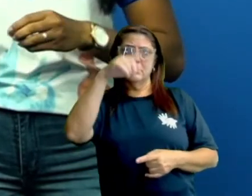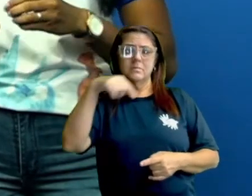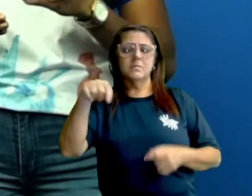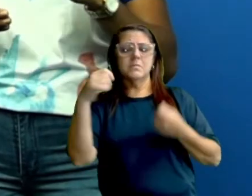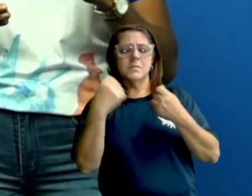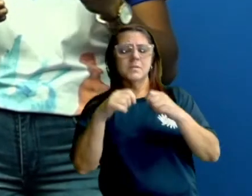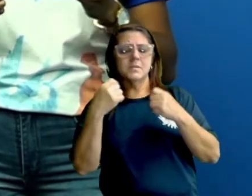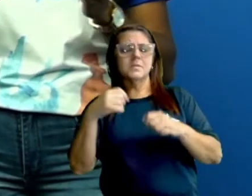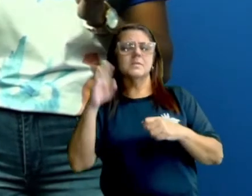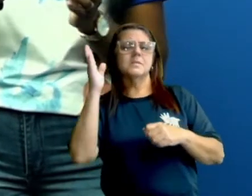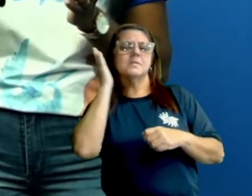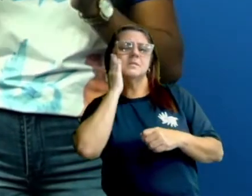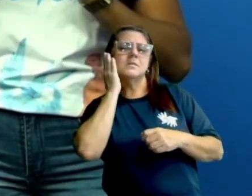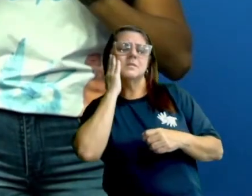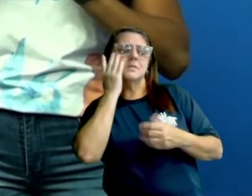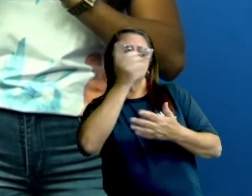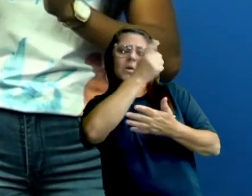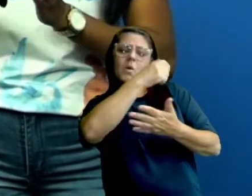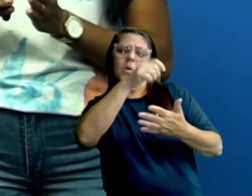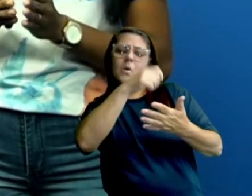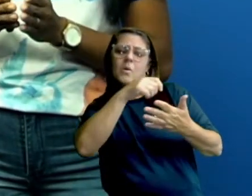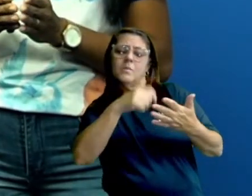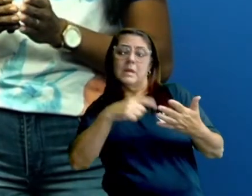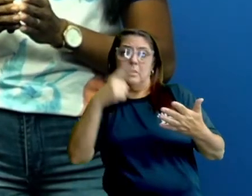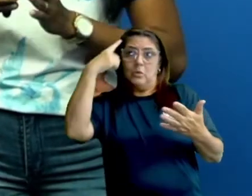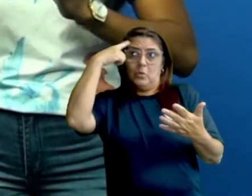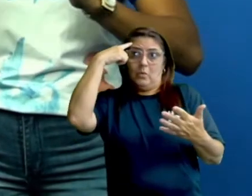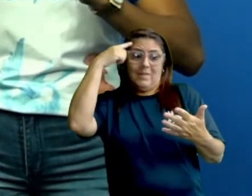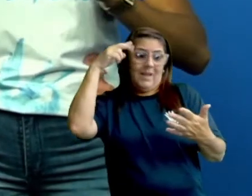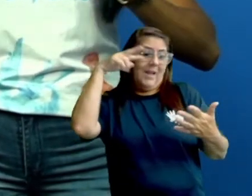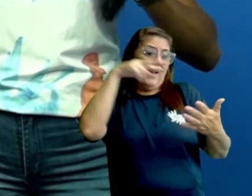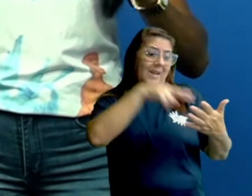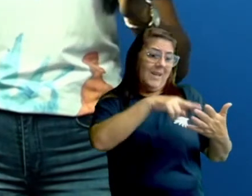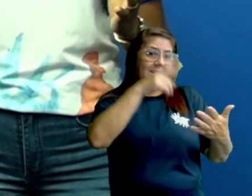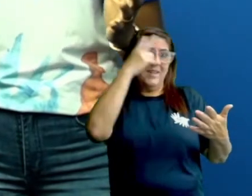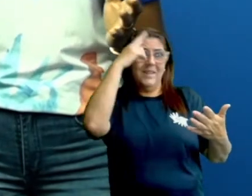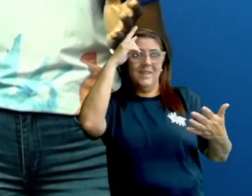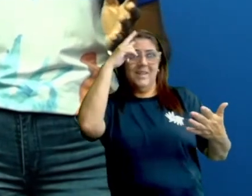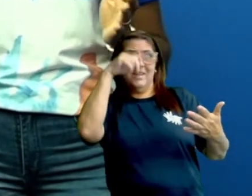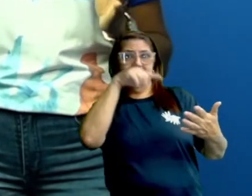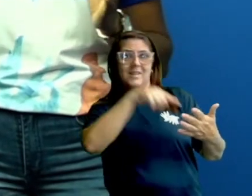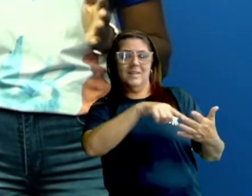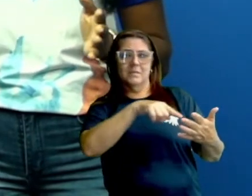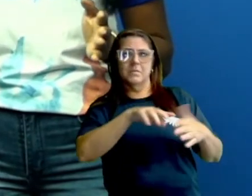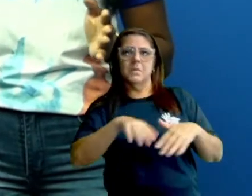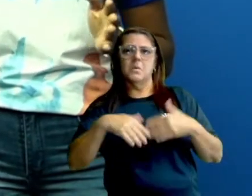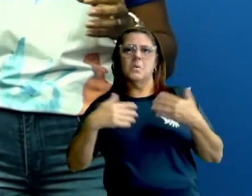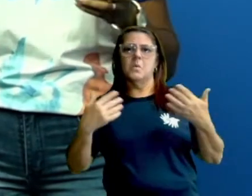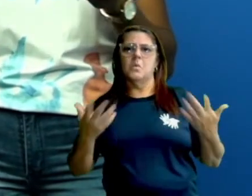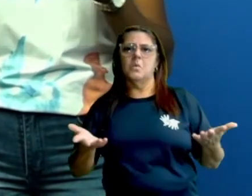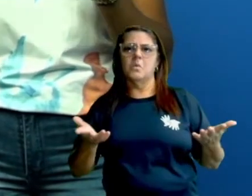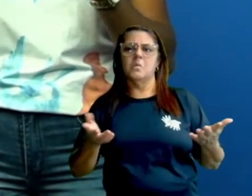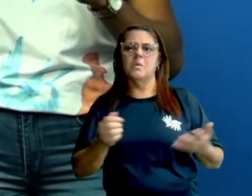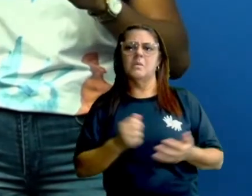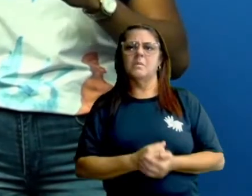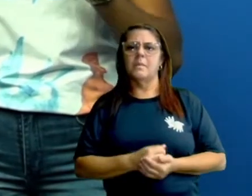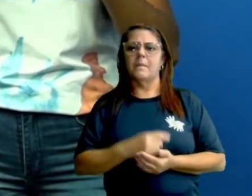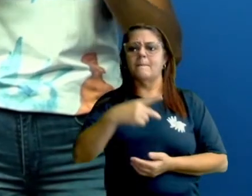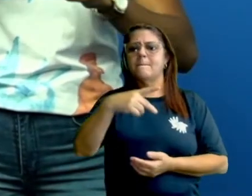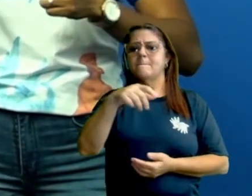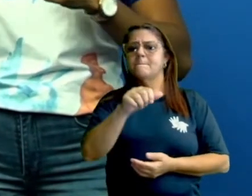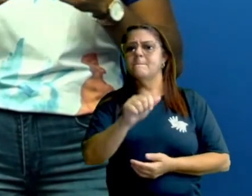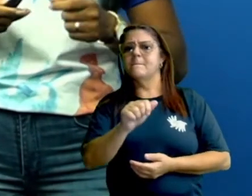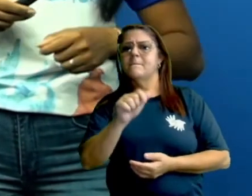tá falando sobre isso, mas como é que funciona? Como é a página, por exemplo, na internet? Como é que ele